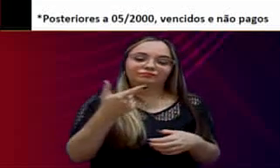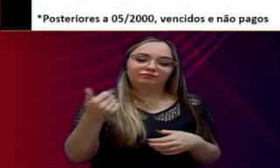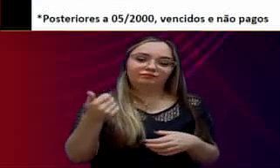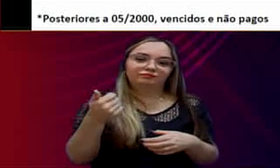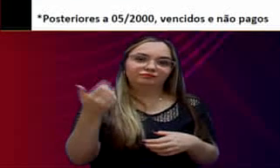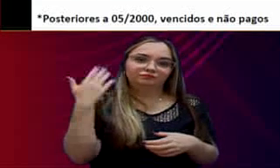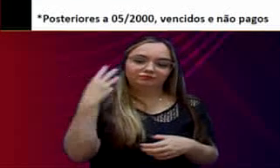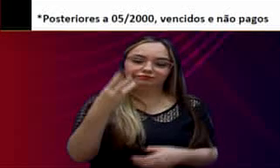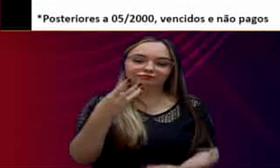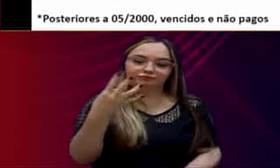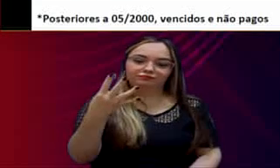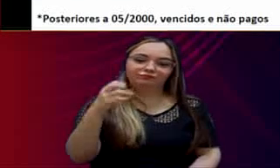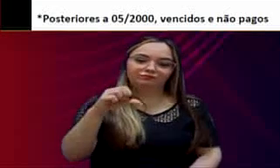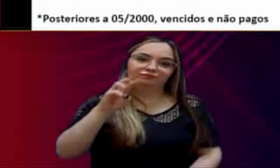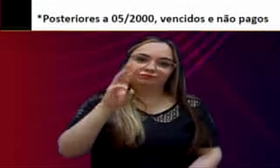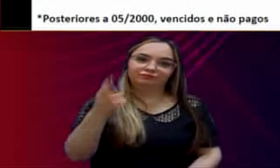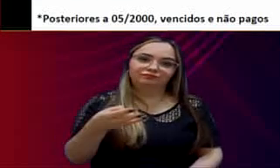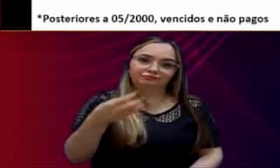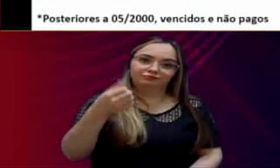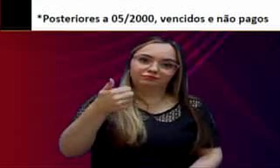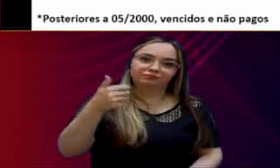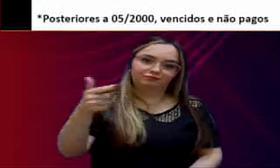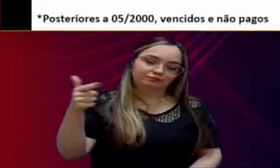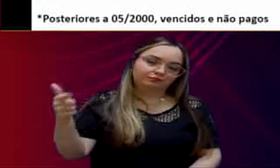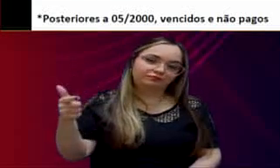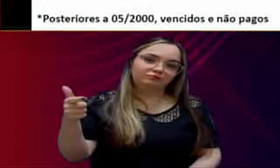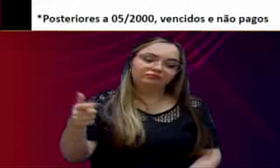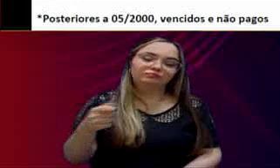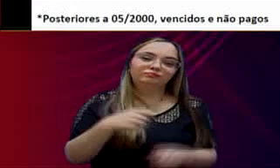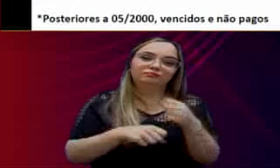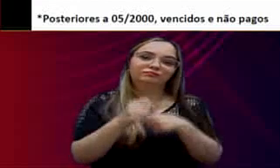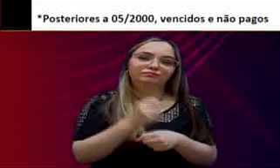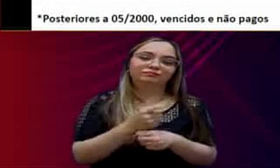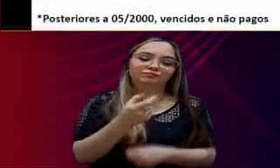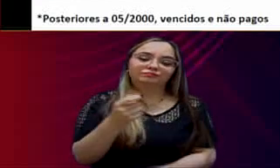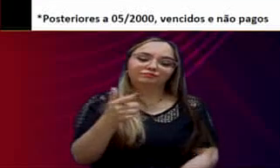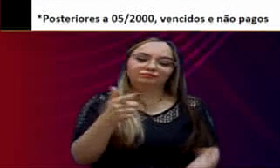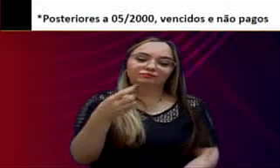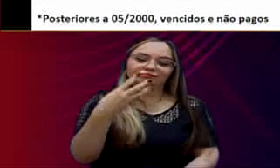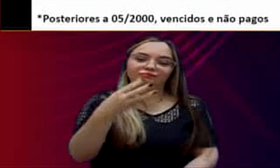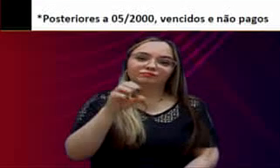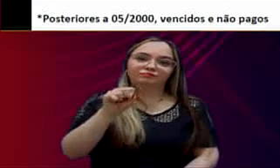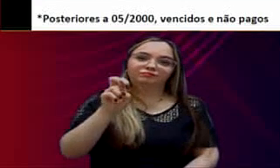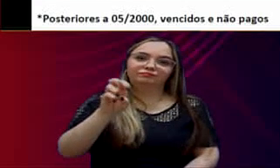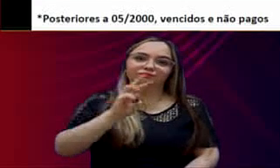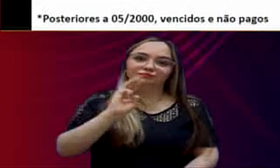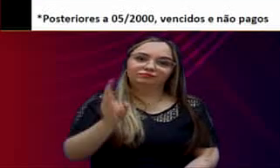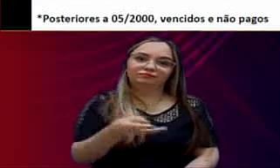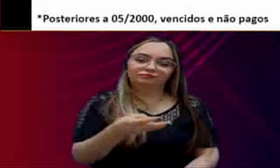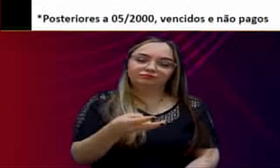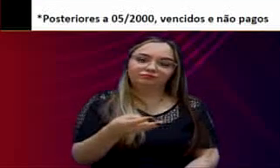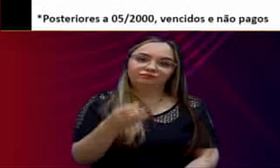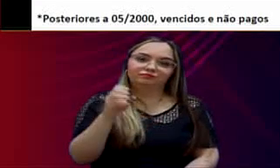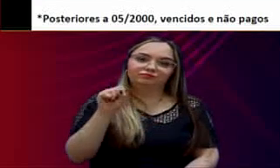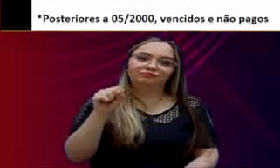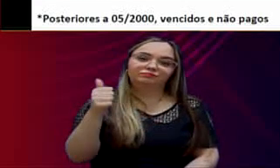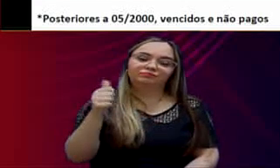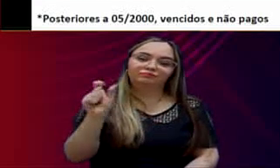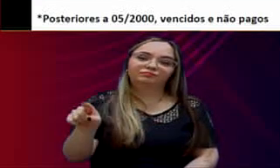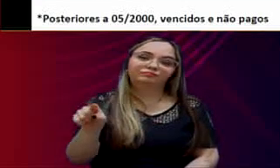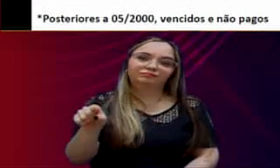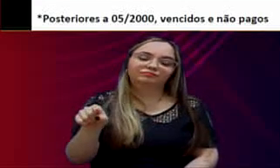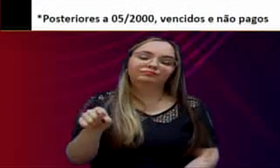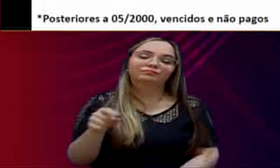realizado 349 milhões 1222 em 2022 385 milhões e 81